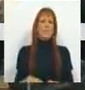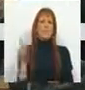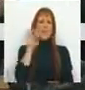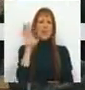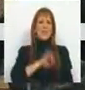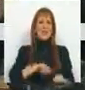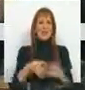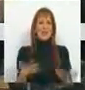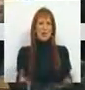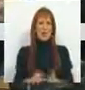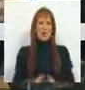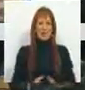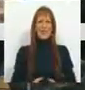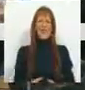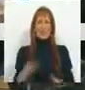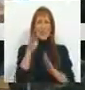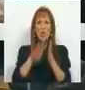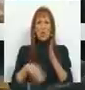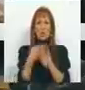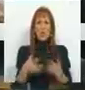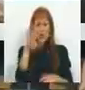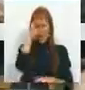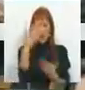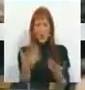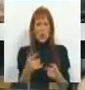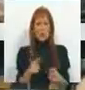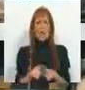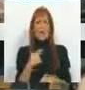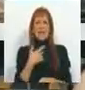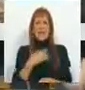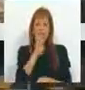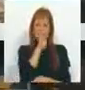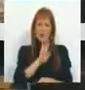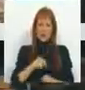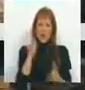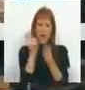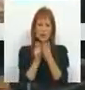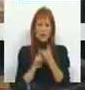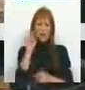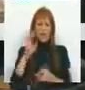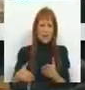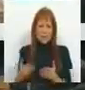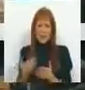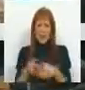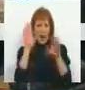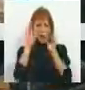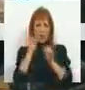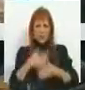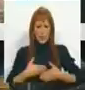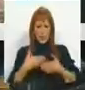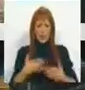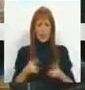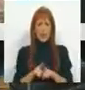Sras. E Srs. Deputados. O programa do atual Governo diz que pretende implementar uma agenda de valorização do ensino